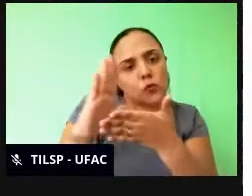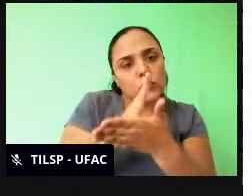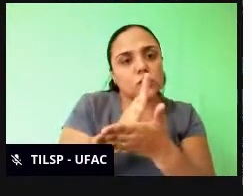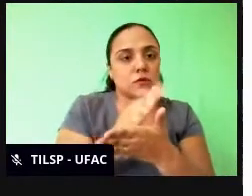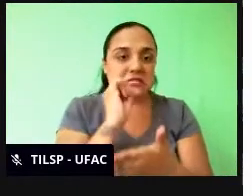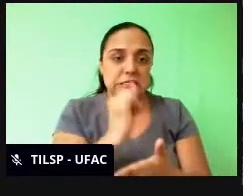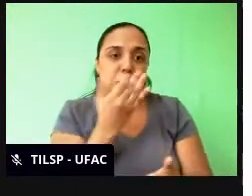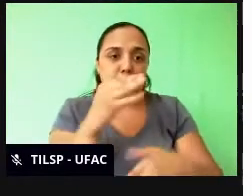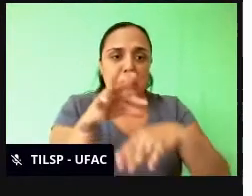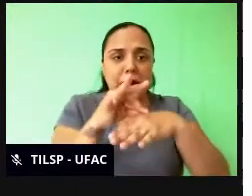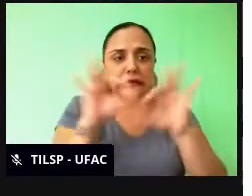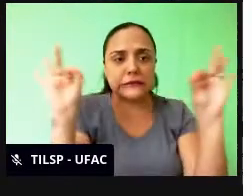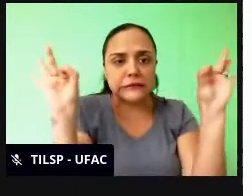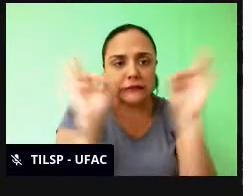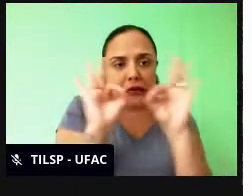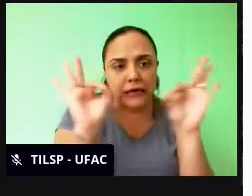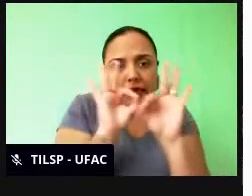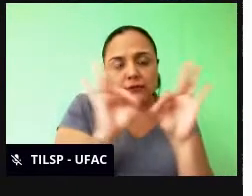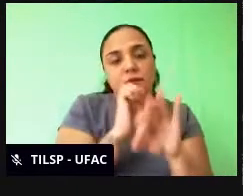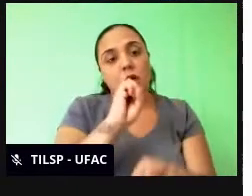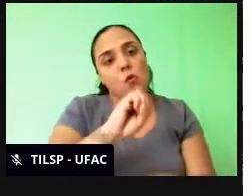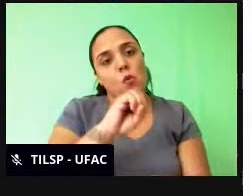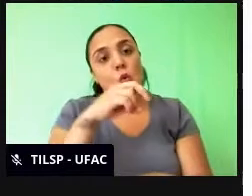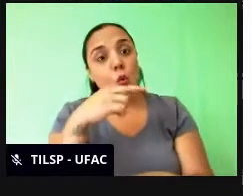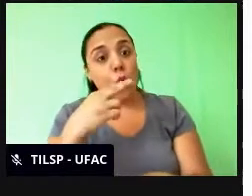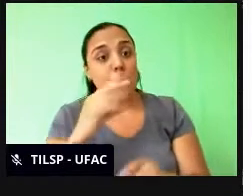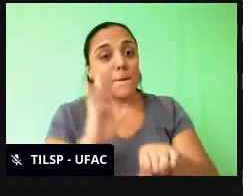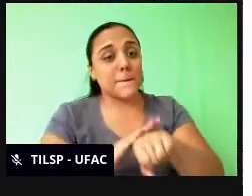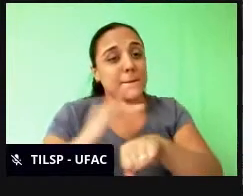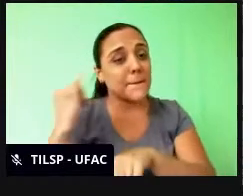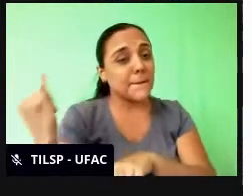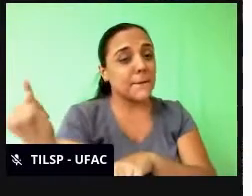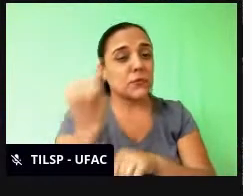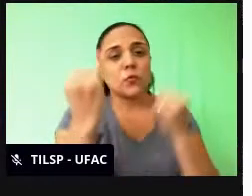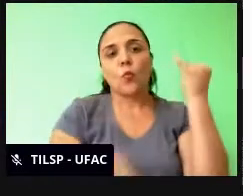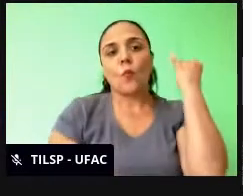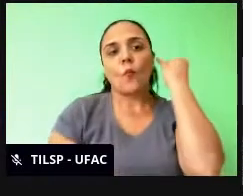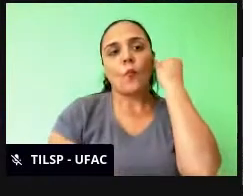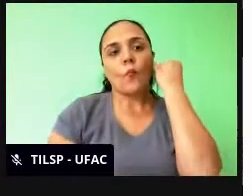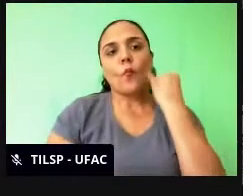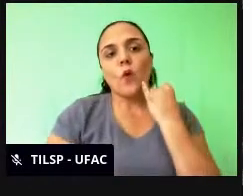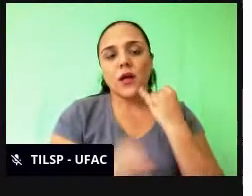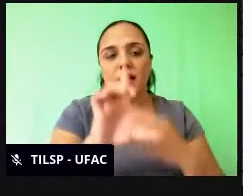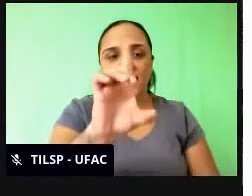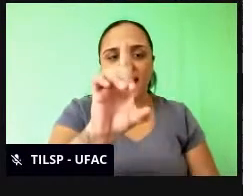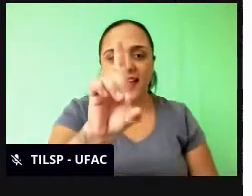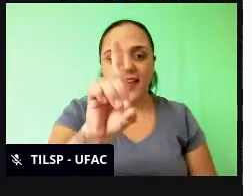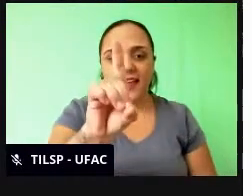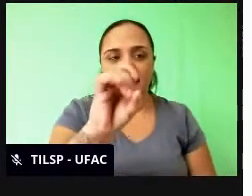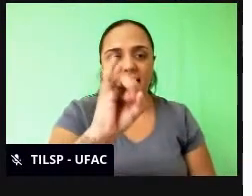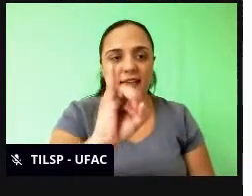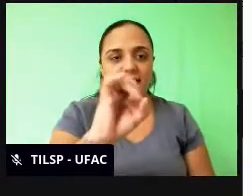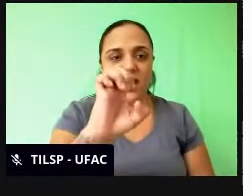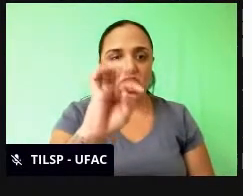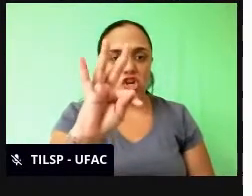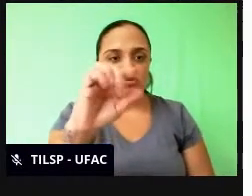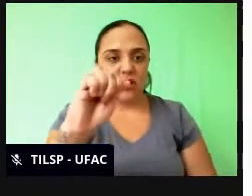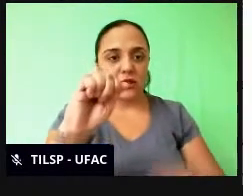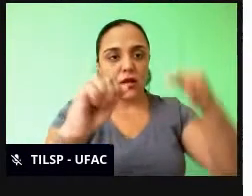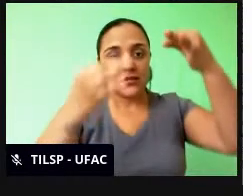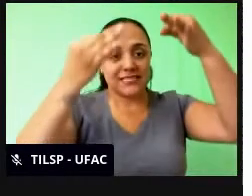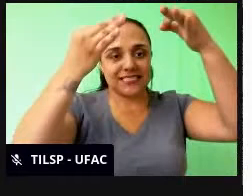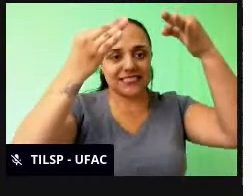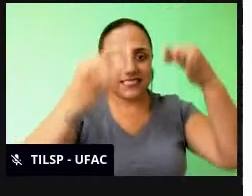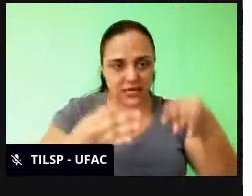ou ovo-lacto-vegetariano, se ele tem uma dieta balanceada, ele consegue ter um bom desempenho numa